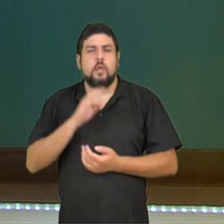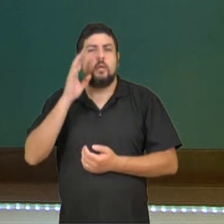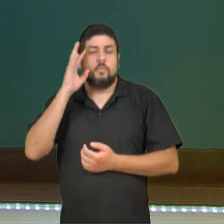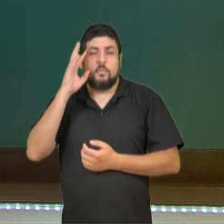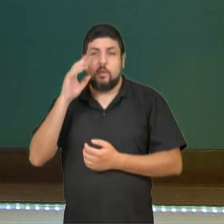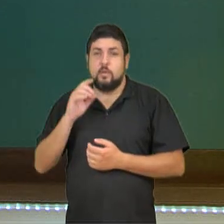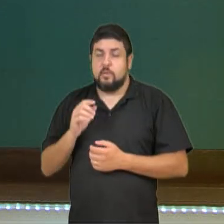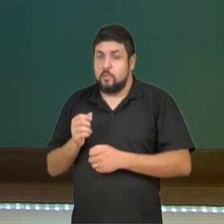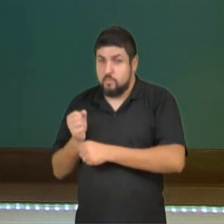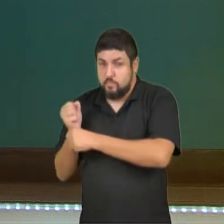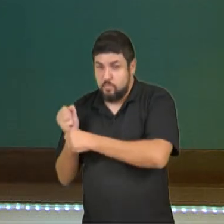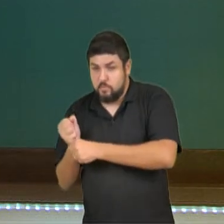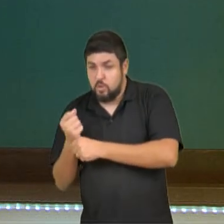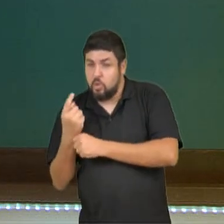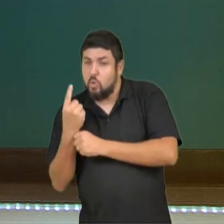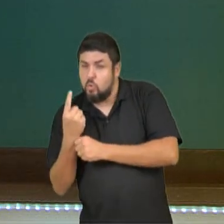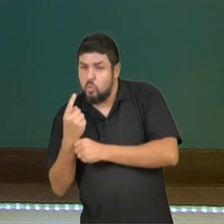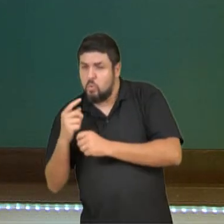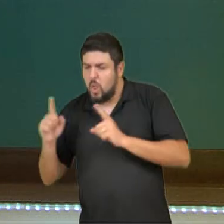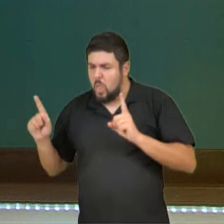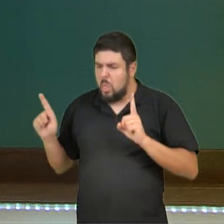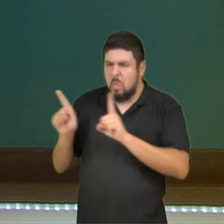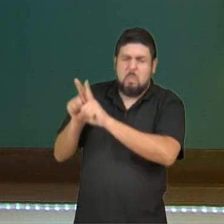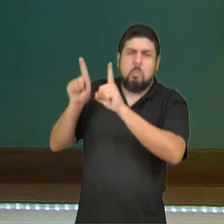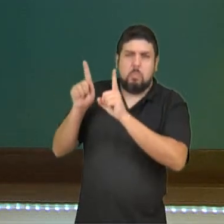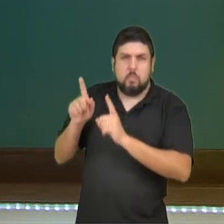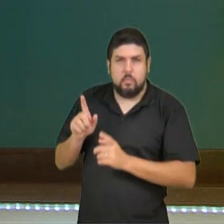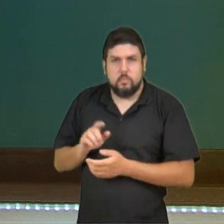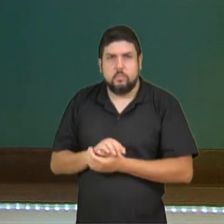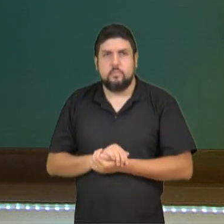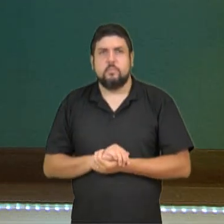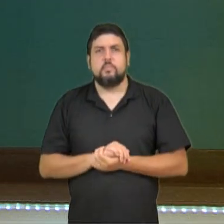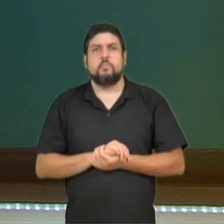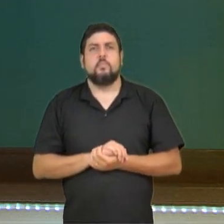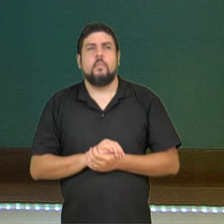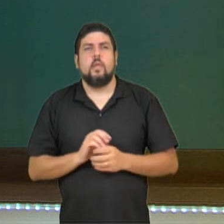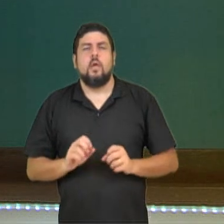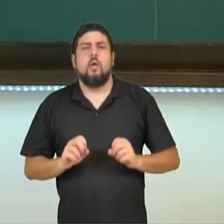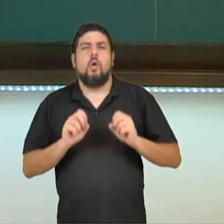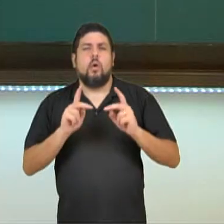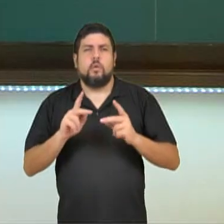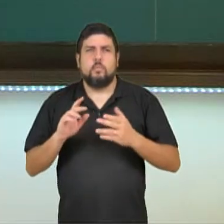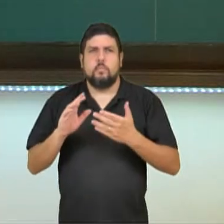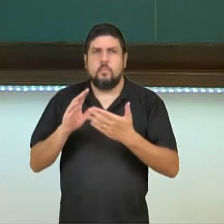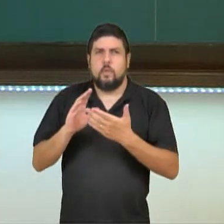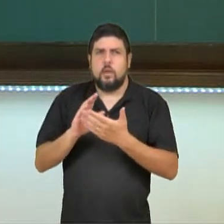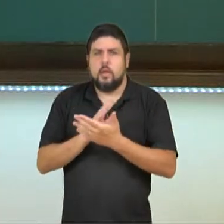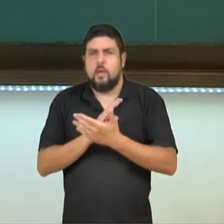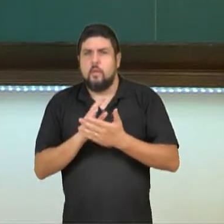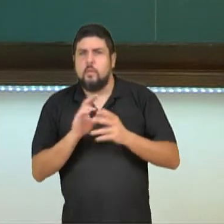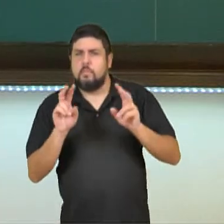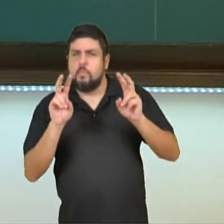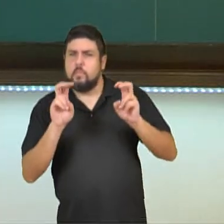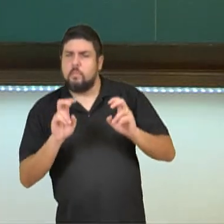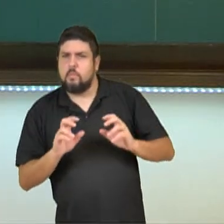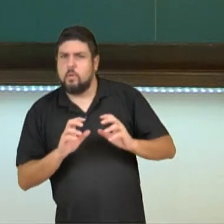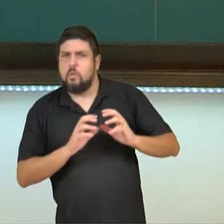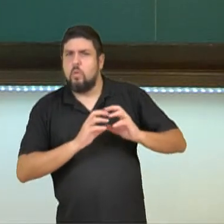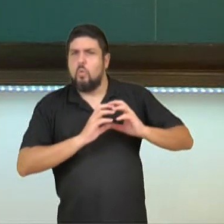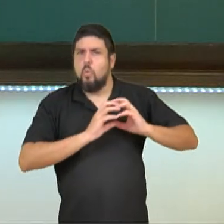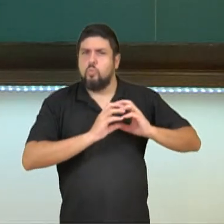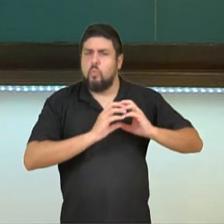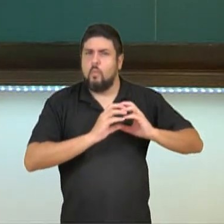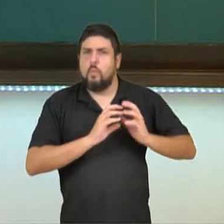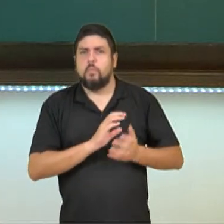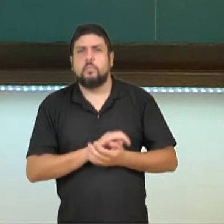acontece quando chegam os dois ao mesmo tempo. Agora, vamos falar sobre alguns termos do beisebol. Vamos ver alguns termos do beisebol que são usados.